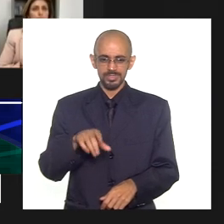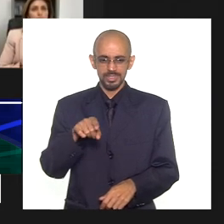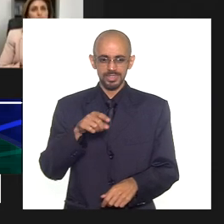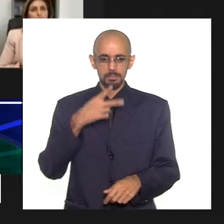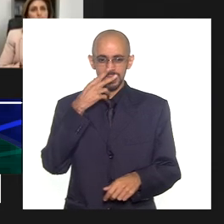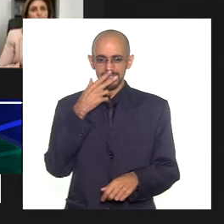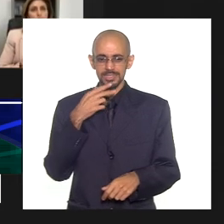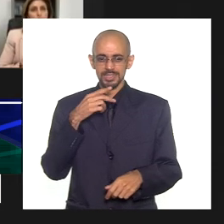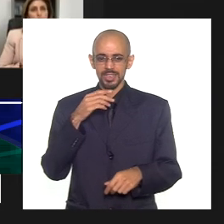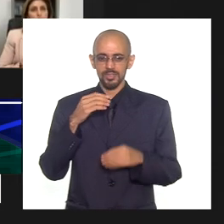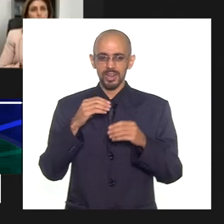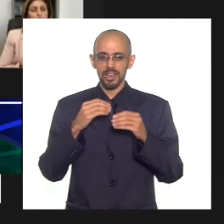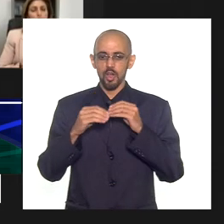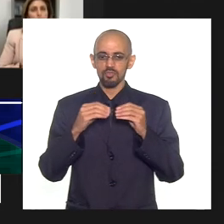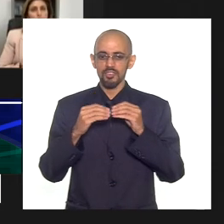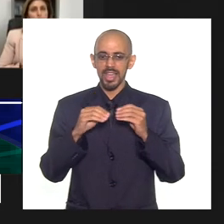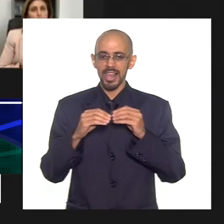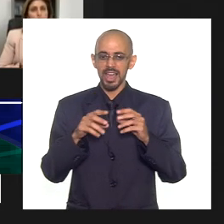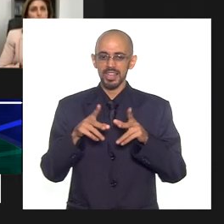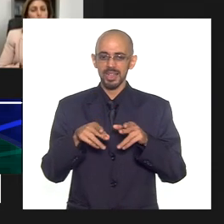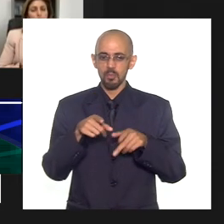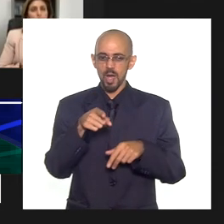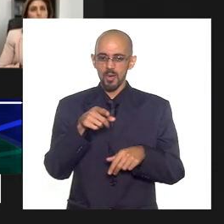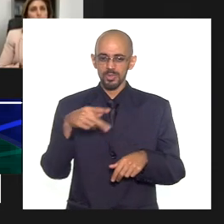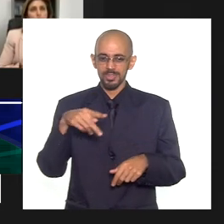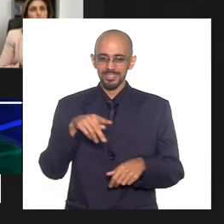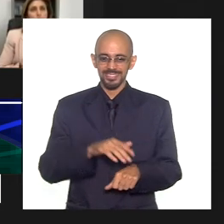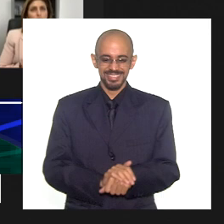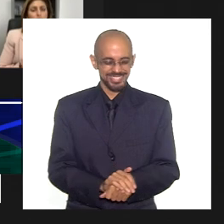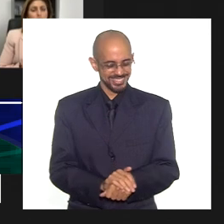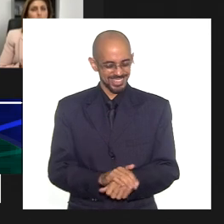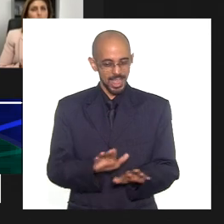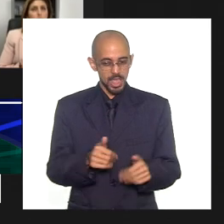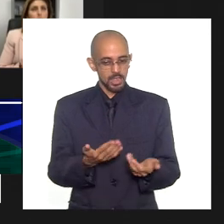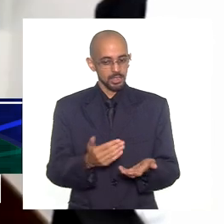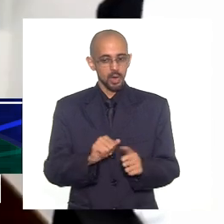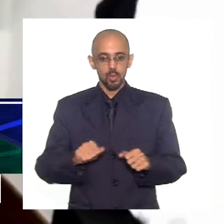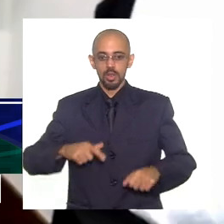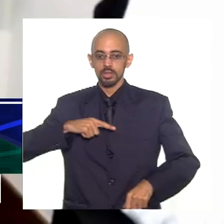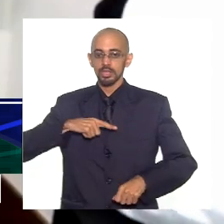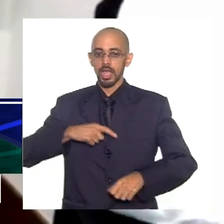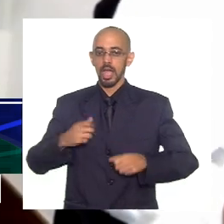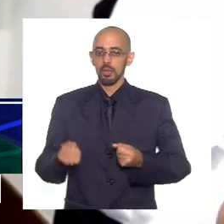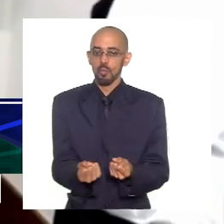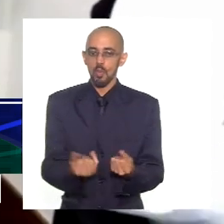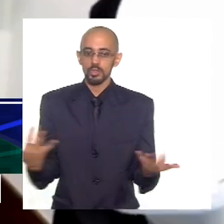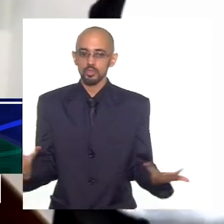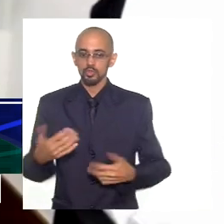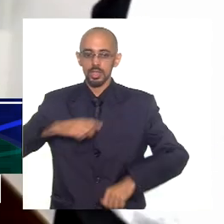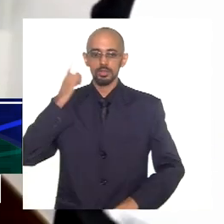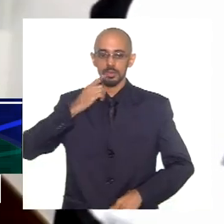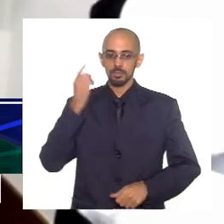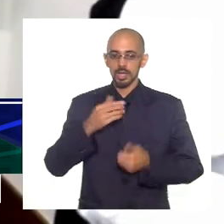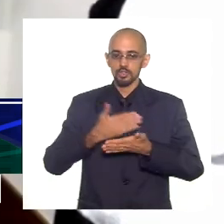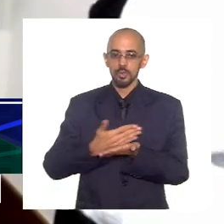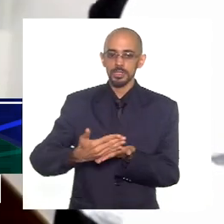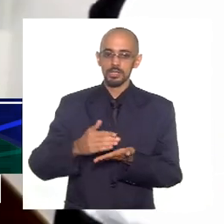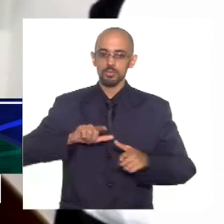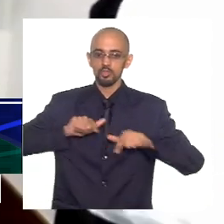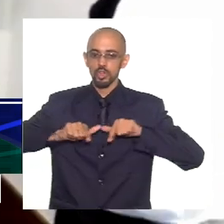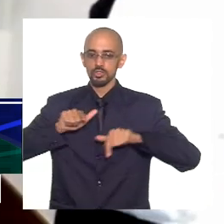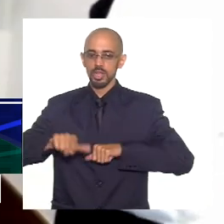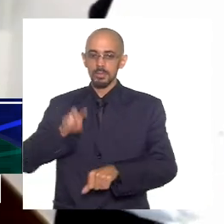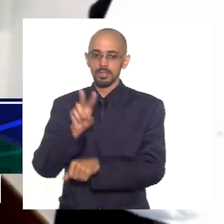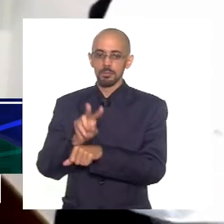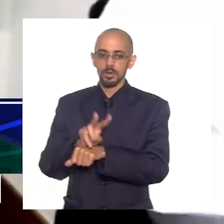do Imperador da novela. É. Vamos lá. Havendo número legal sobre a proteção de Deus, iniciamos nossos trabalhos. Está